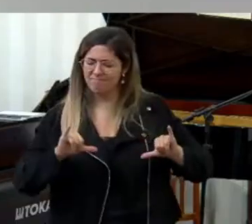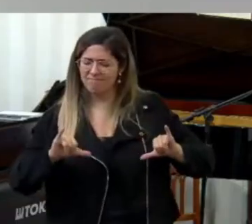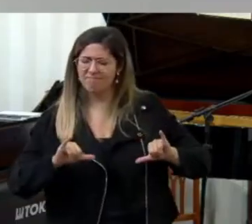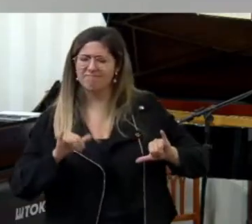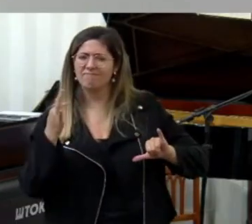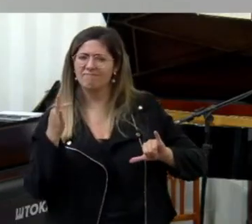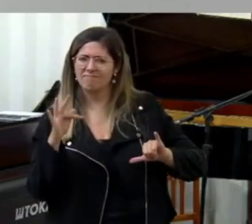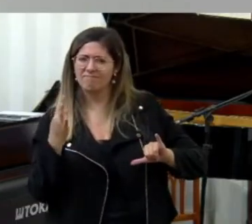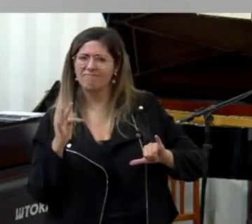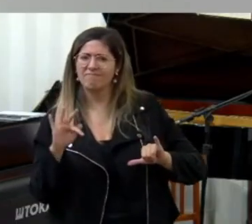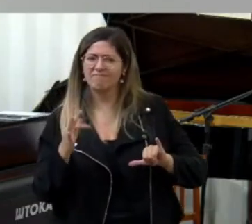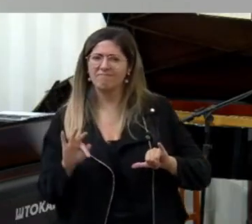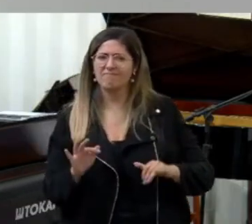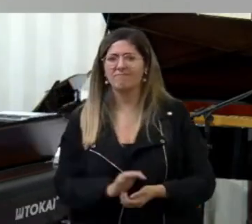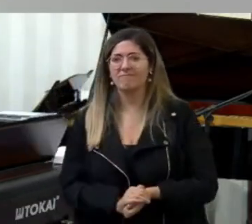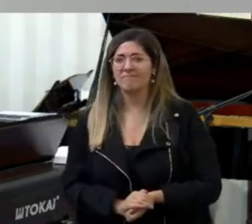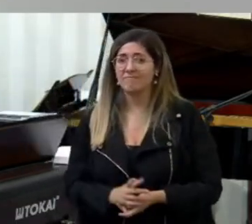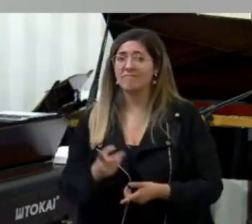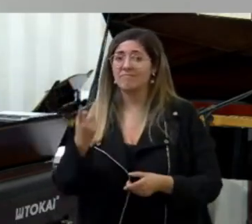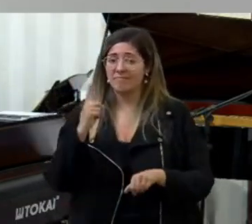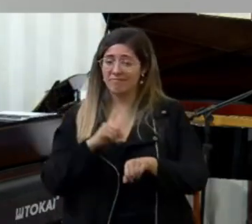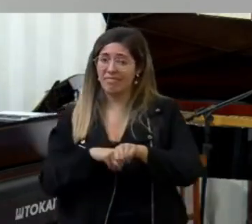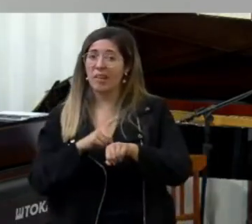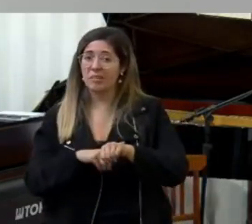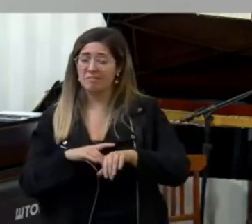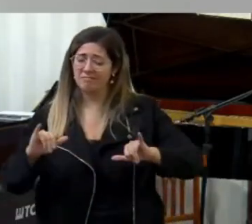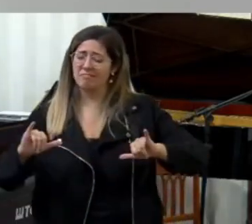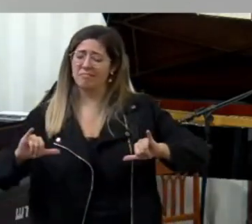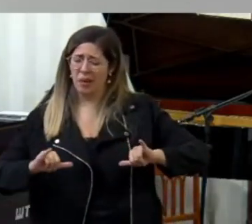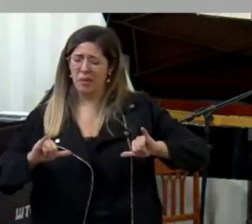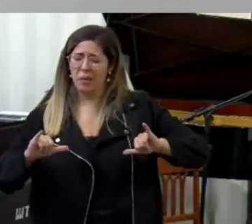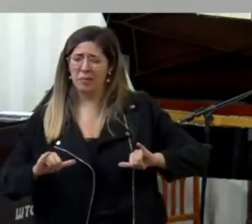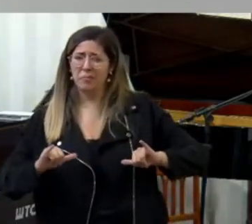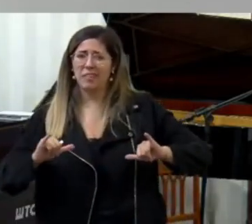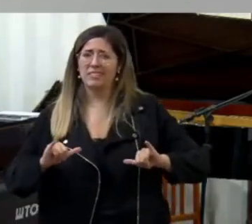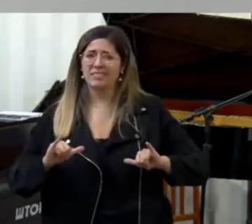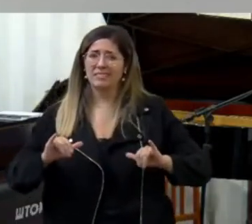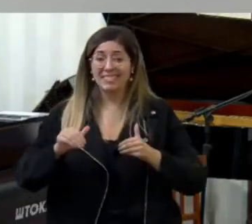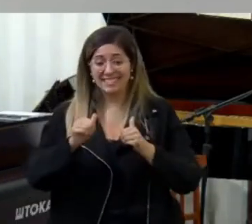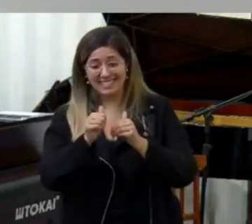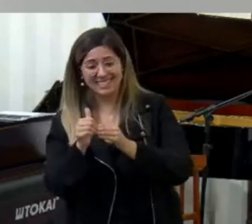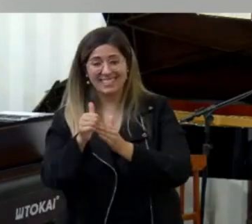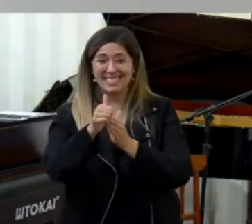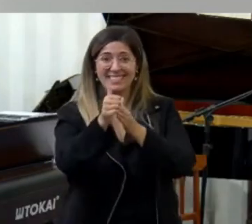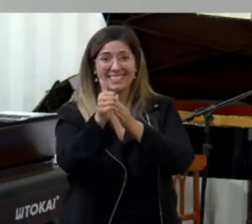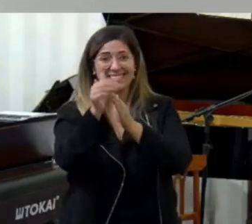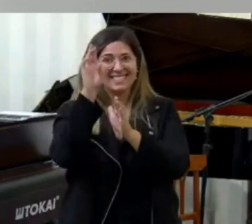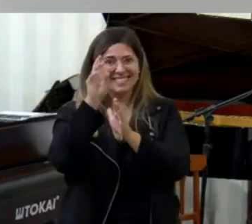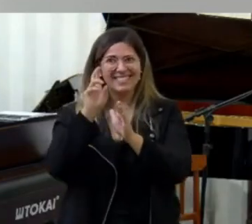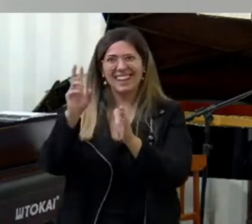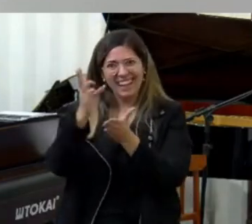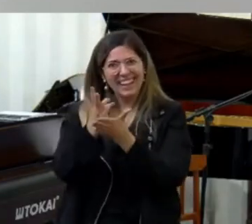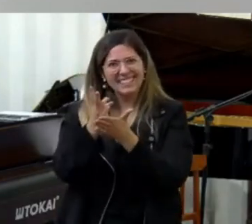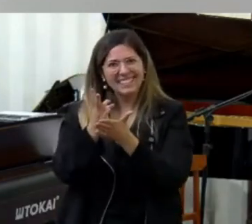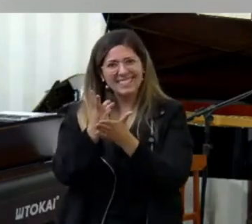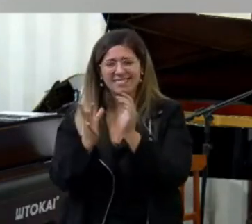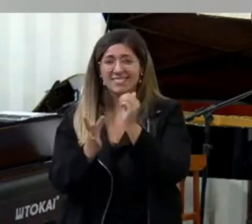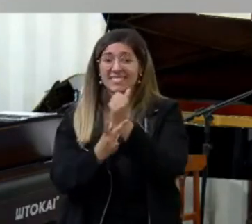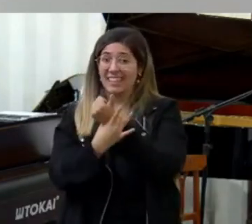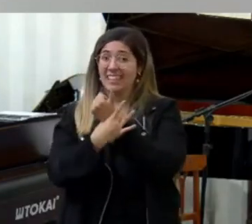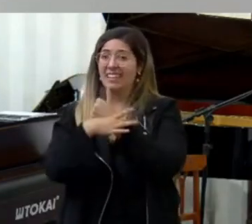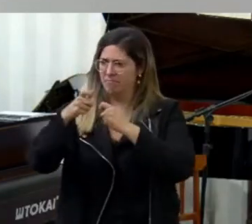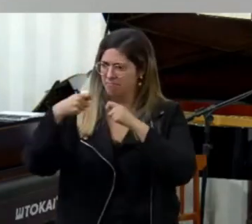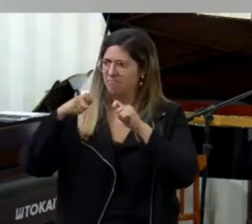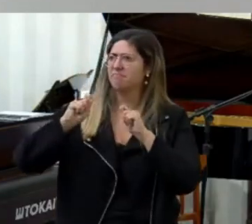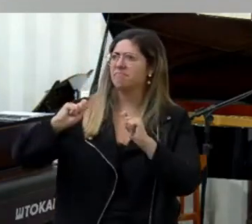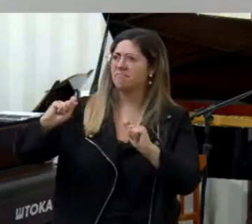tempos de instabilidades, tempos de sofrimento, sim. A direção contínua do Senhor, a segurança que o